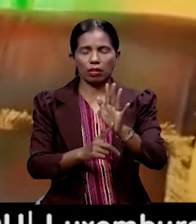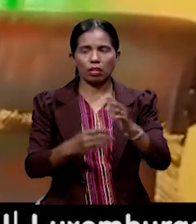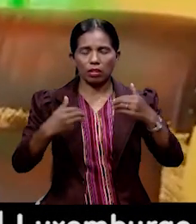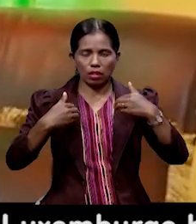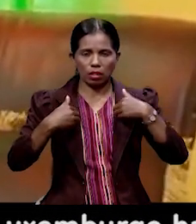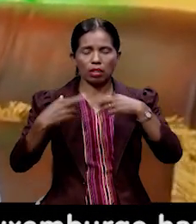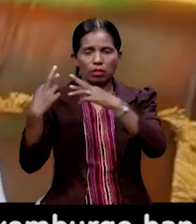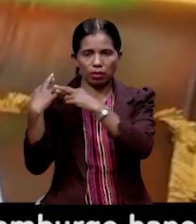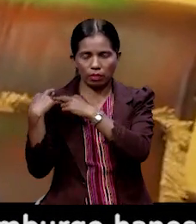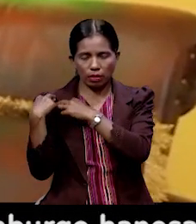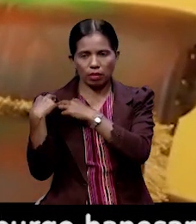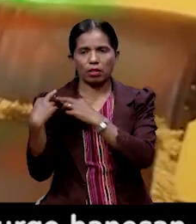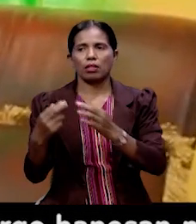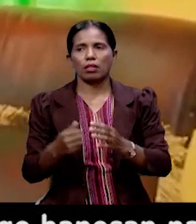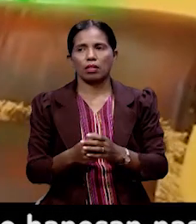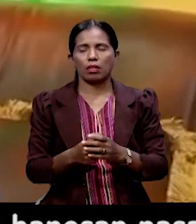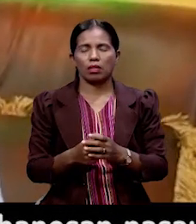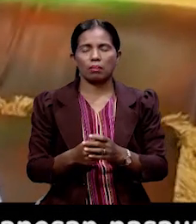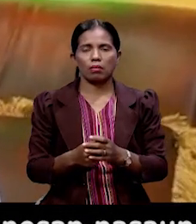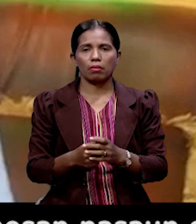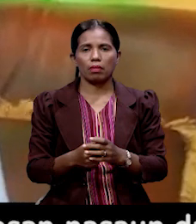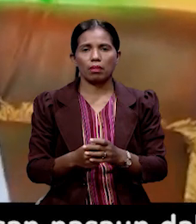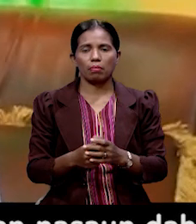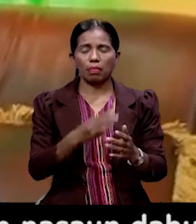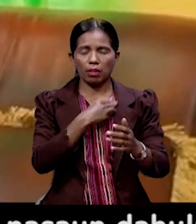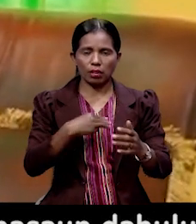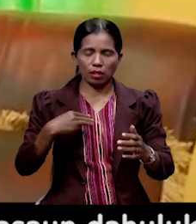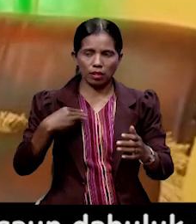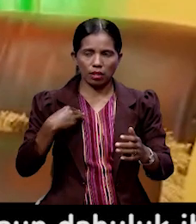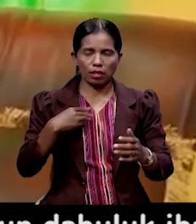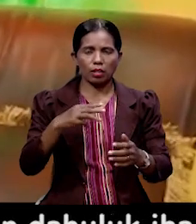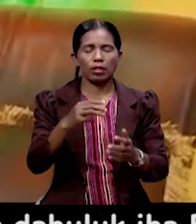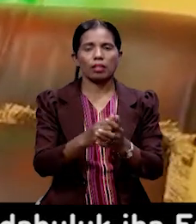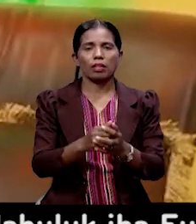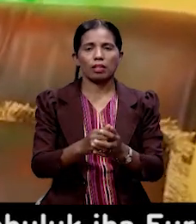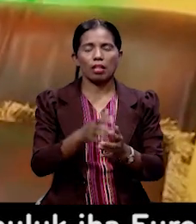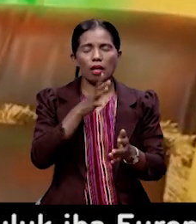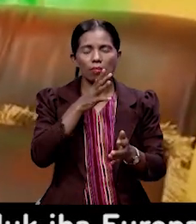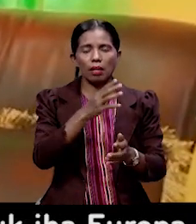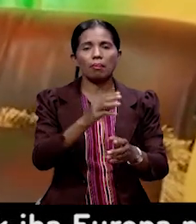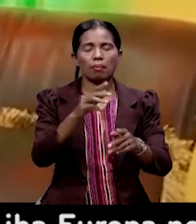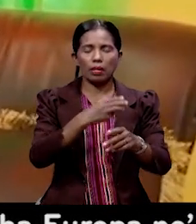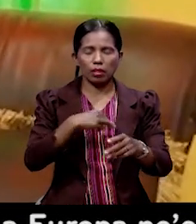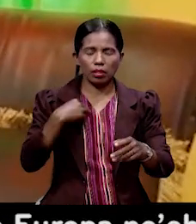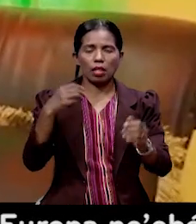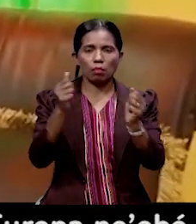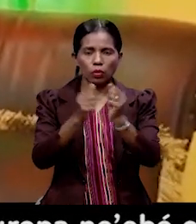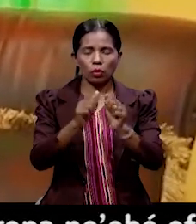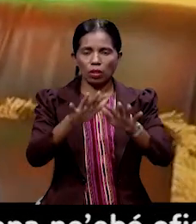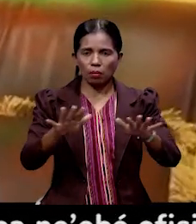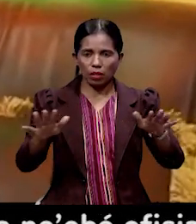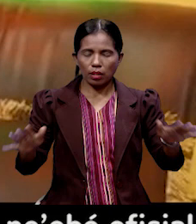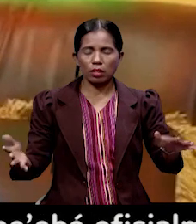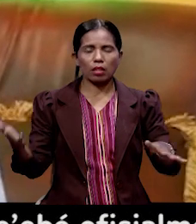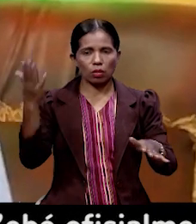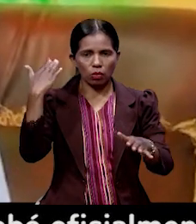riba asrama refere e mama asrama sira e ao mesmo tempo vou lavar sir ne vek é anti